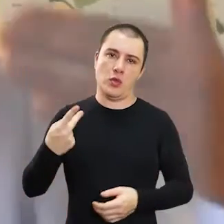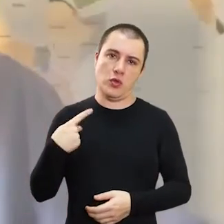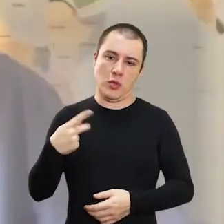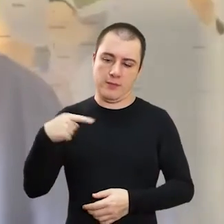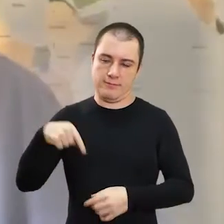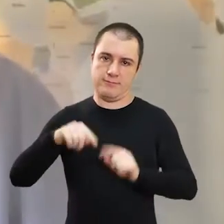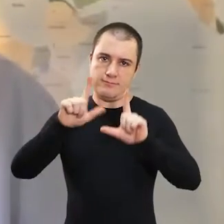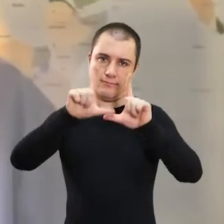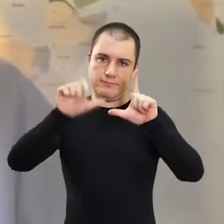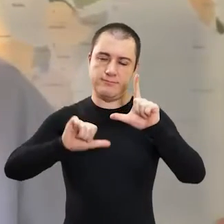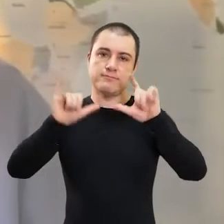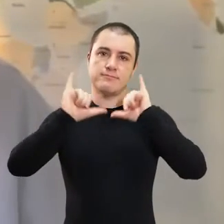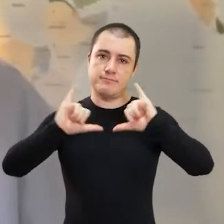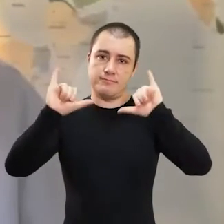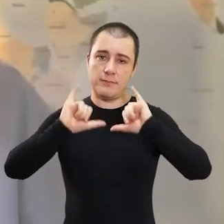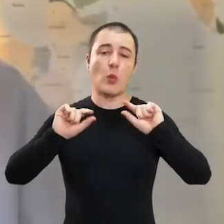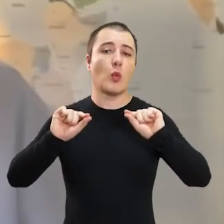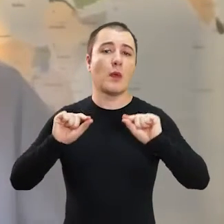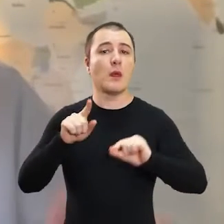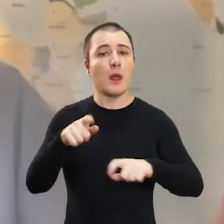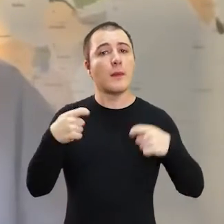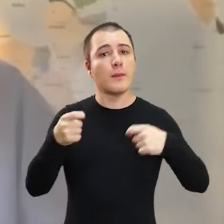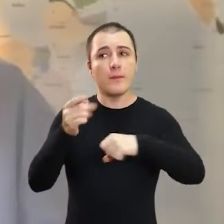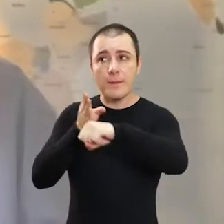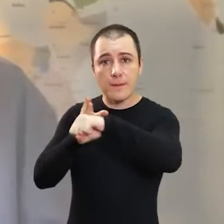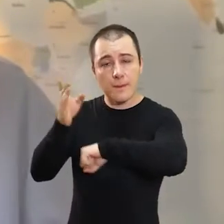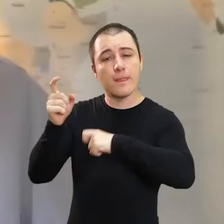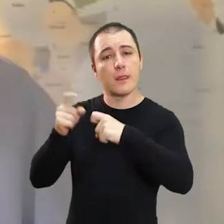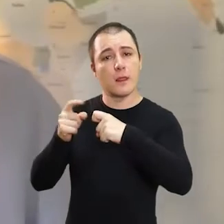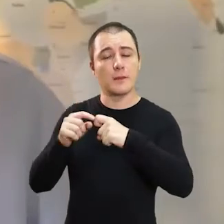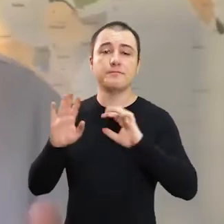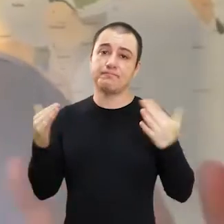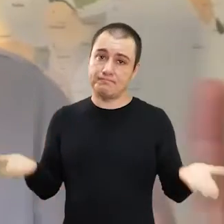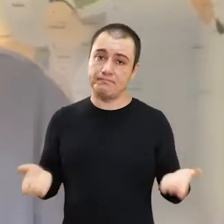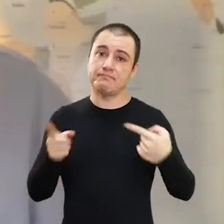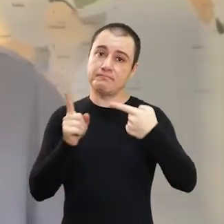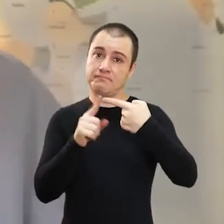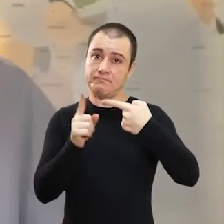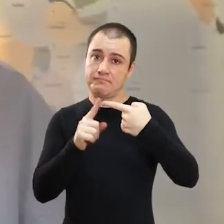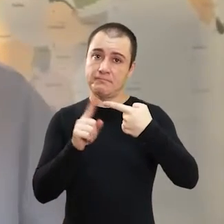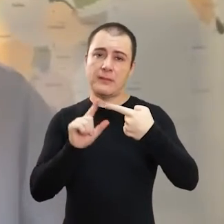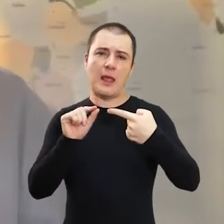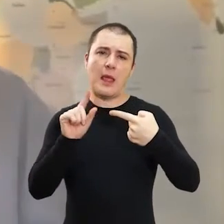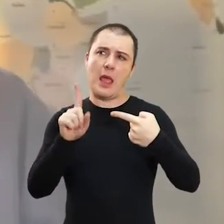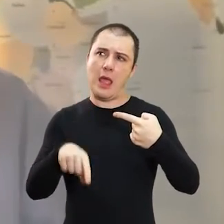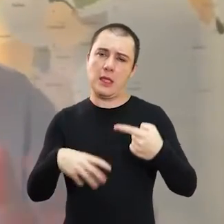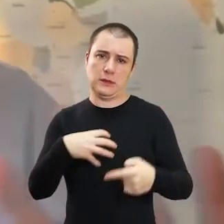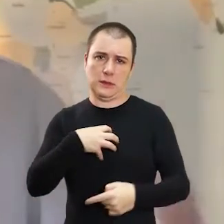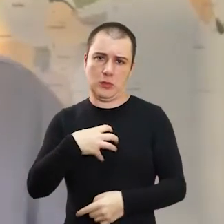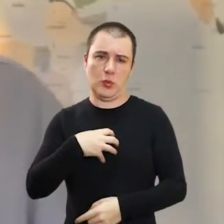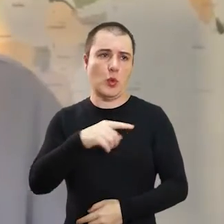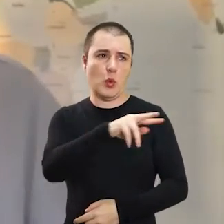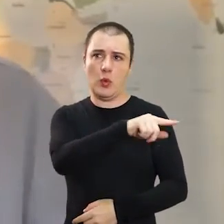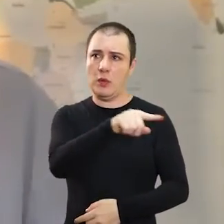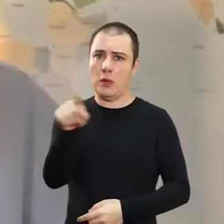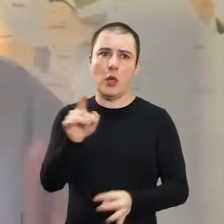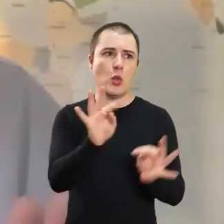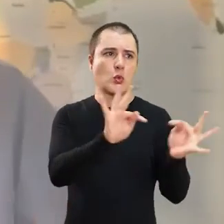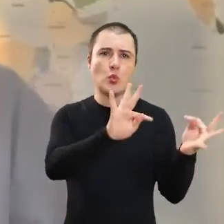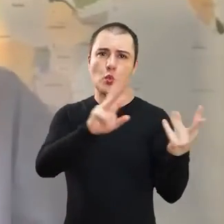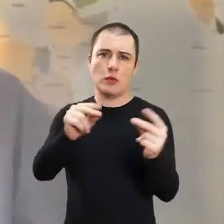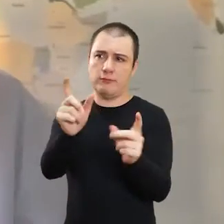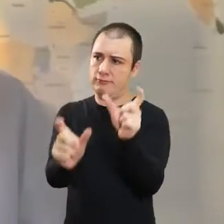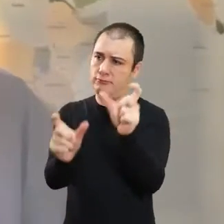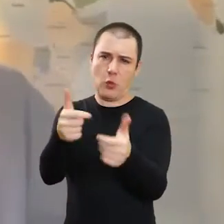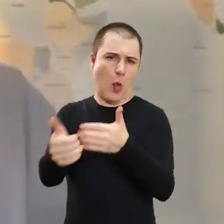hoje, de divulgação desses fatos? Você tem que procurar, assim, primeiro, em regra geral, vamos dizer, todo mundo, você,